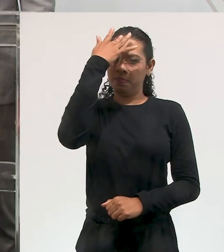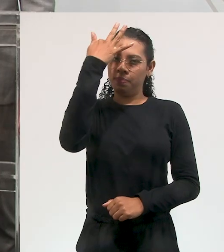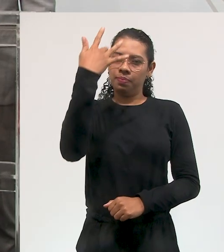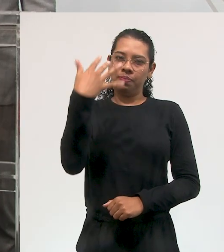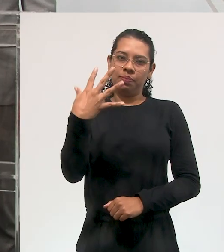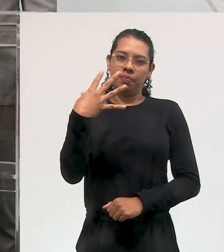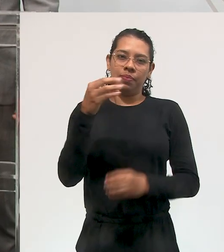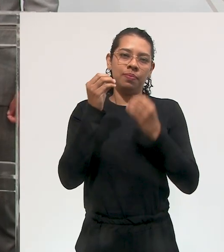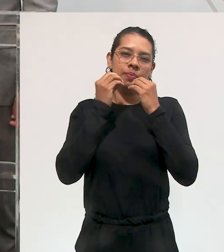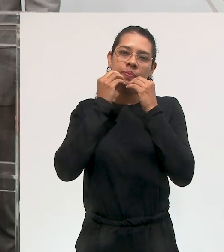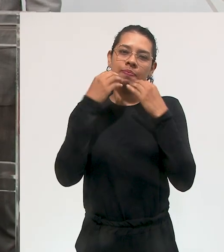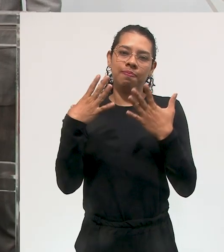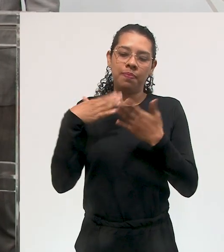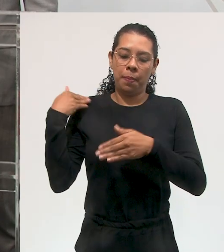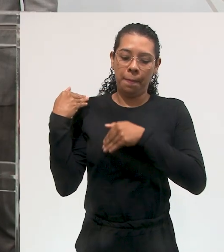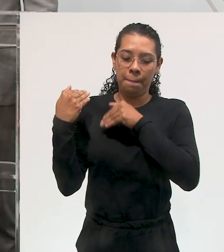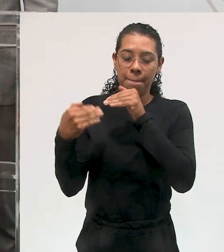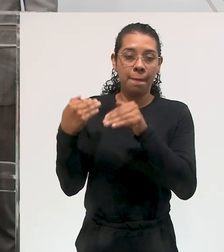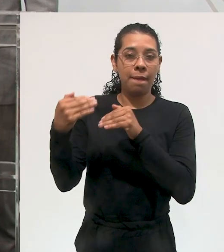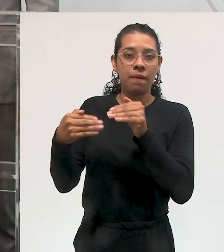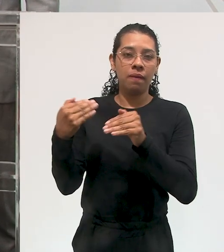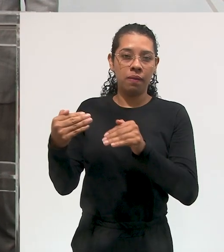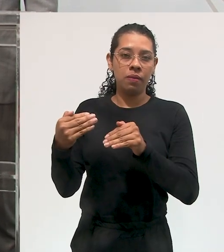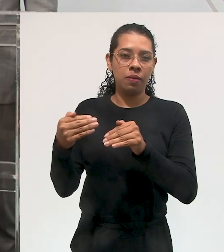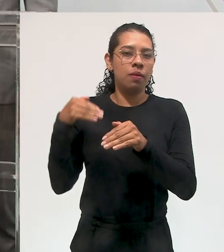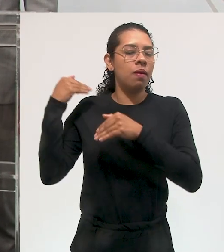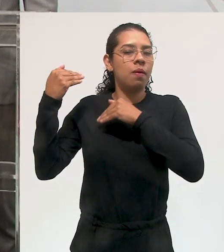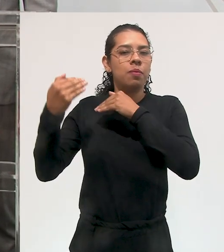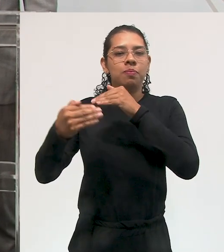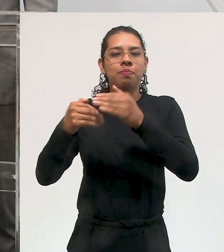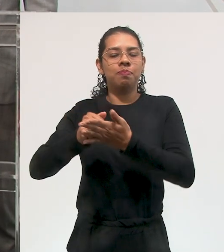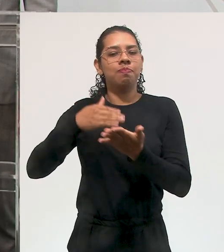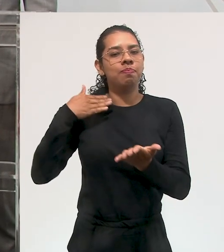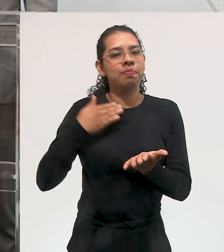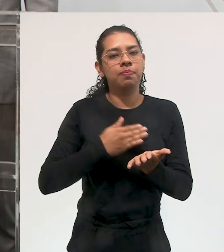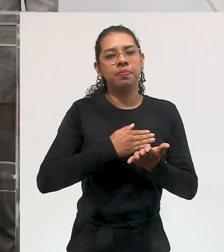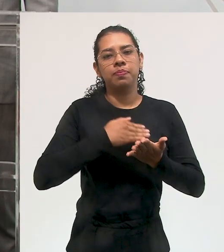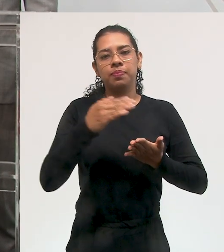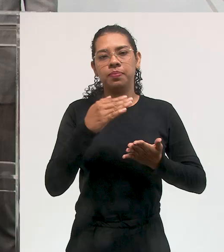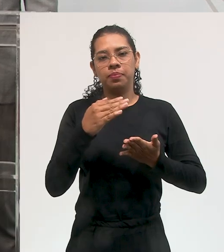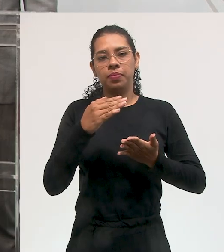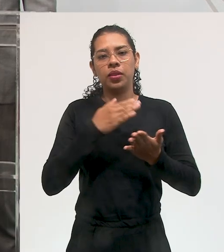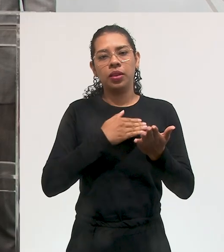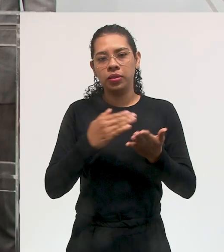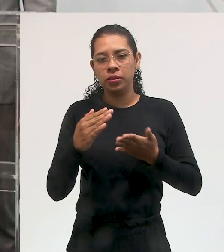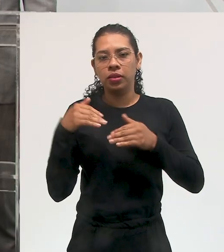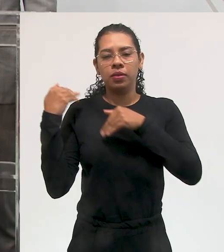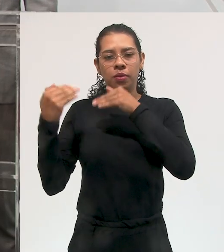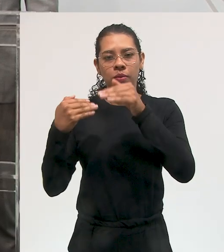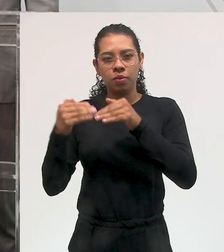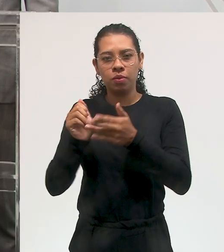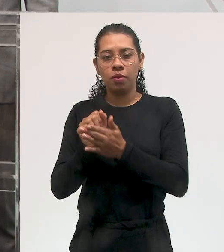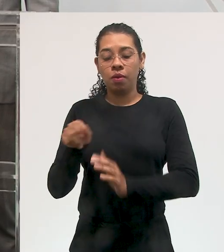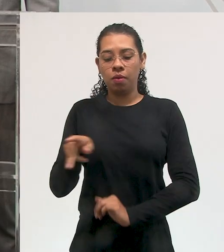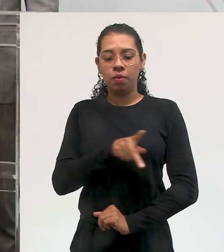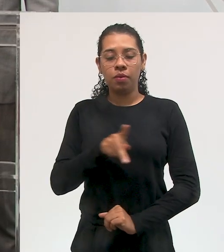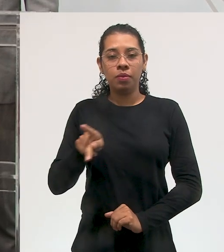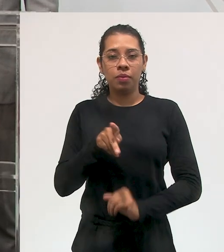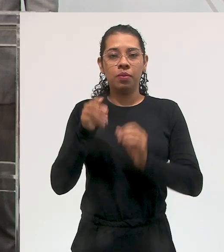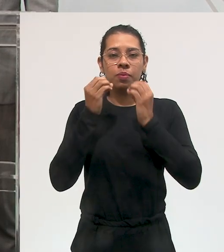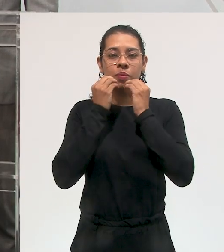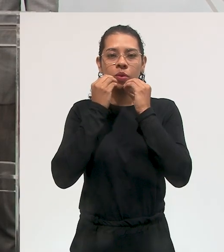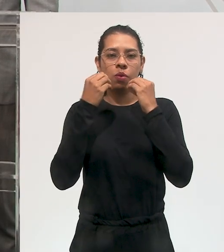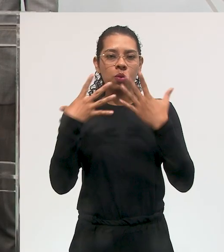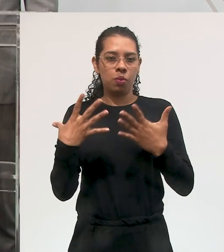formação contínua. Ou seja, a continuidade da formação acadêmica de um professor, ela tem